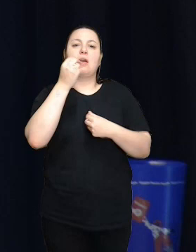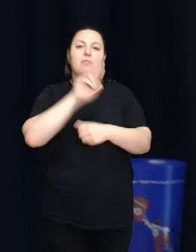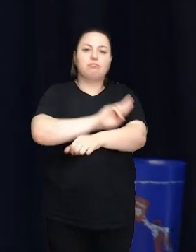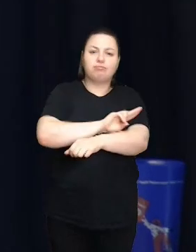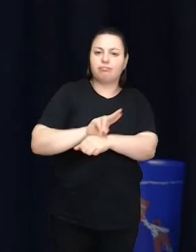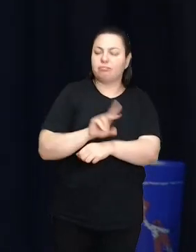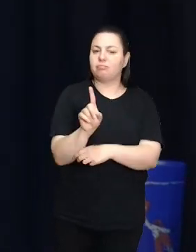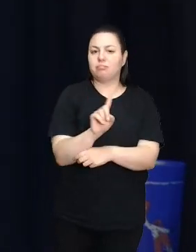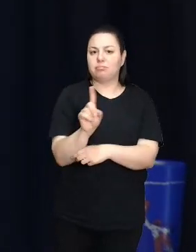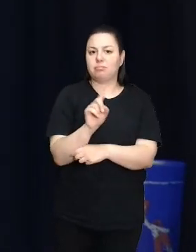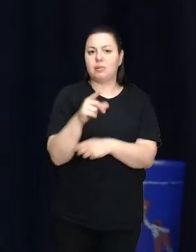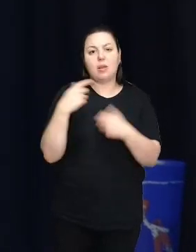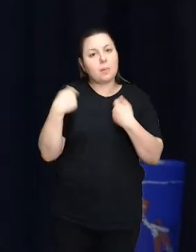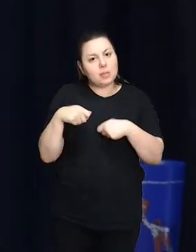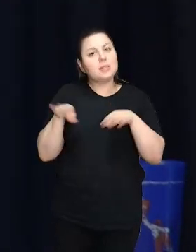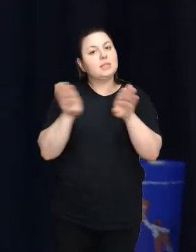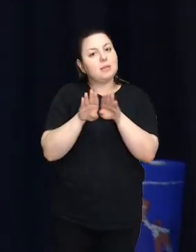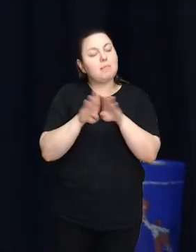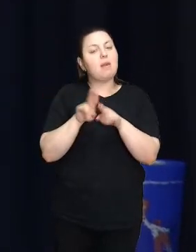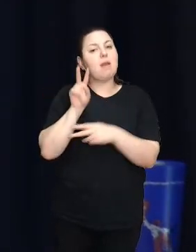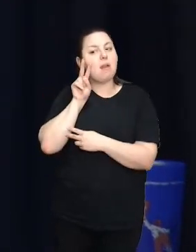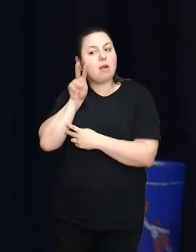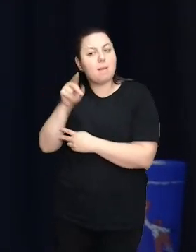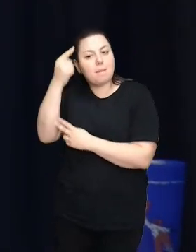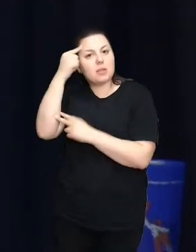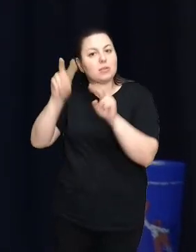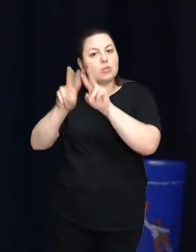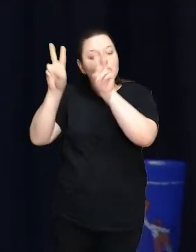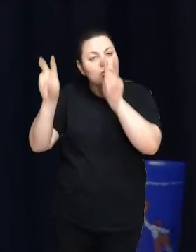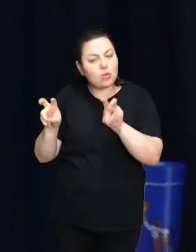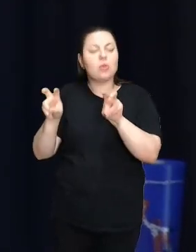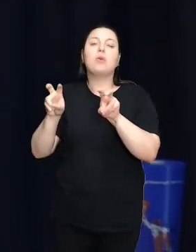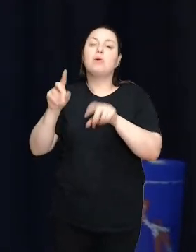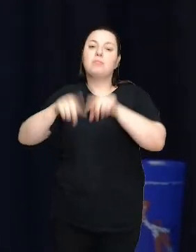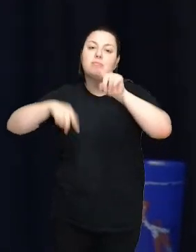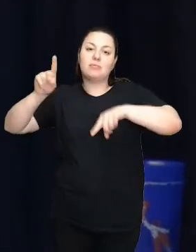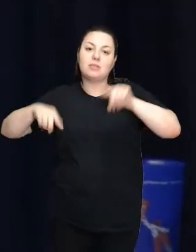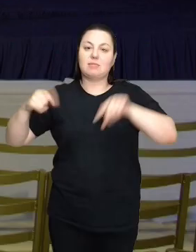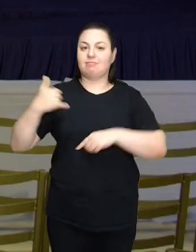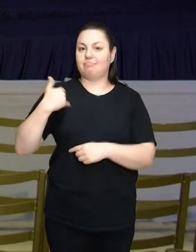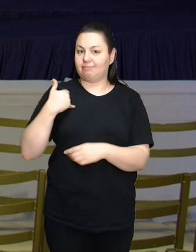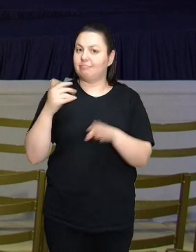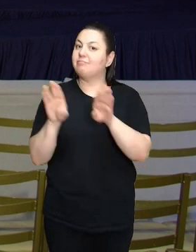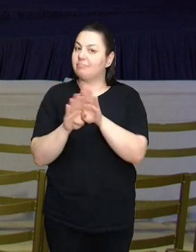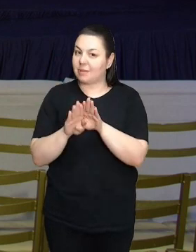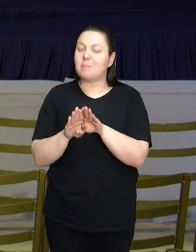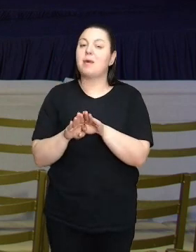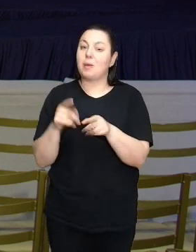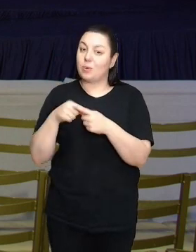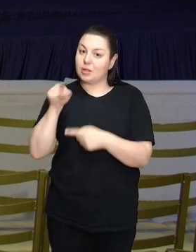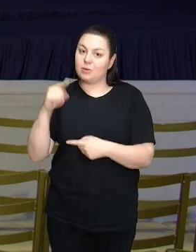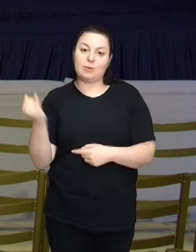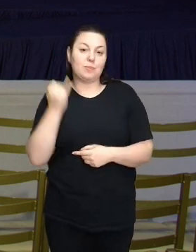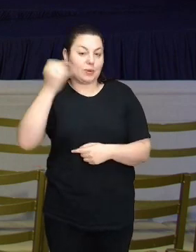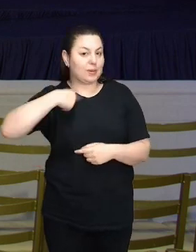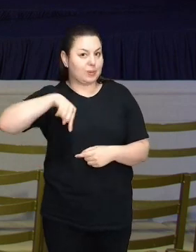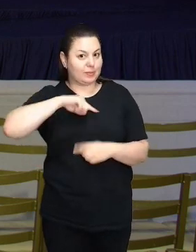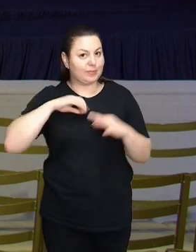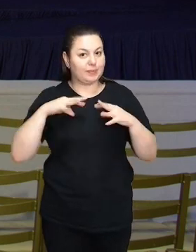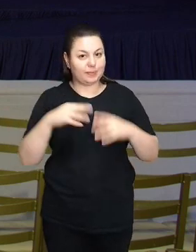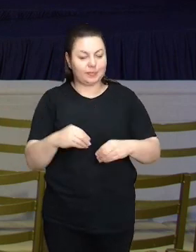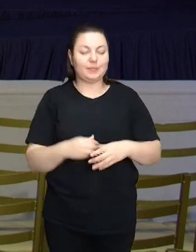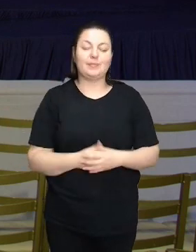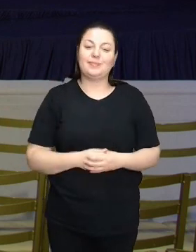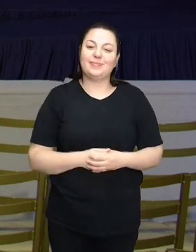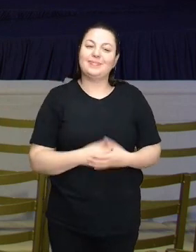diversidade etária também, que é fundamental para a sobrevivência de todos nós. Obrigada. E para fechar? Muito bom isso